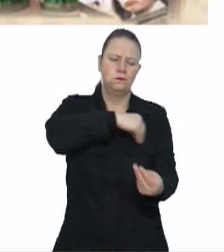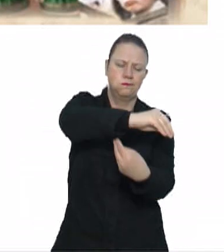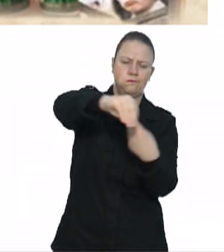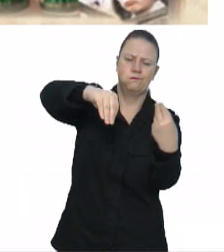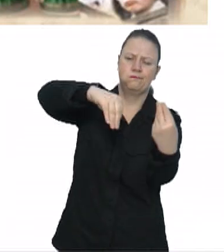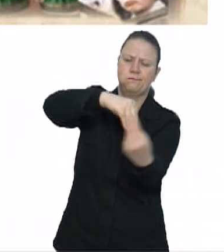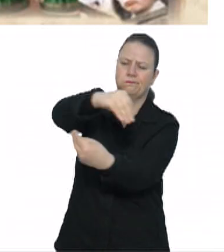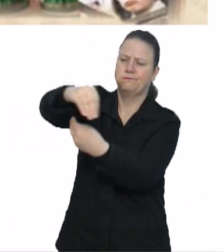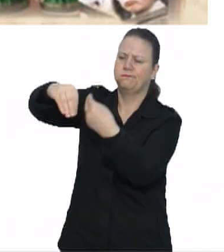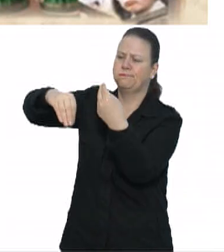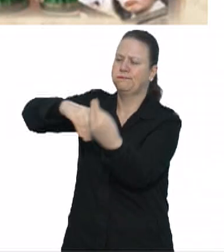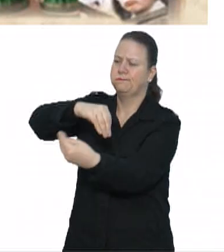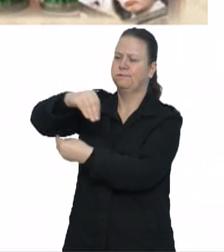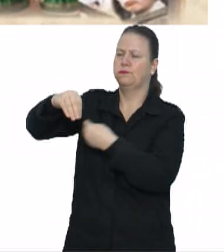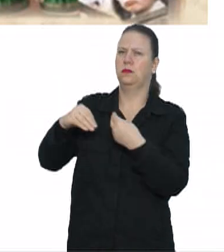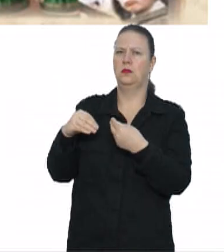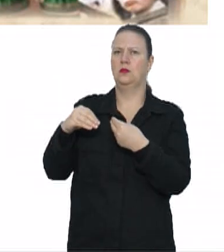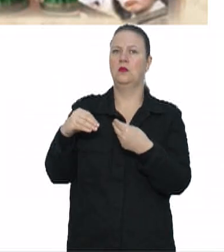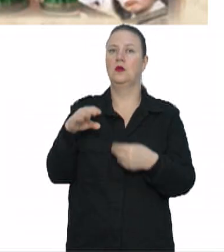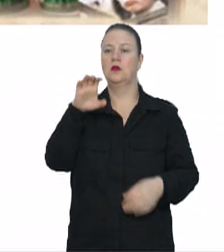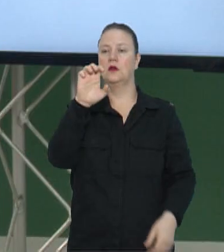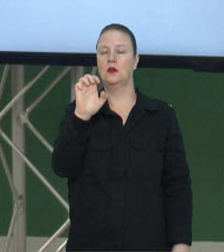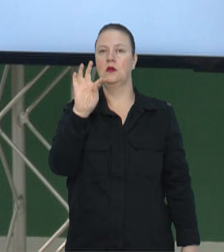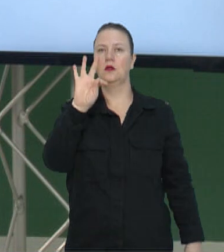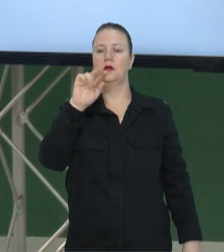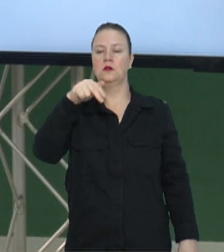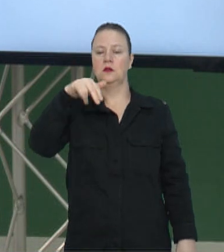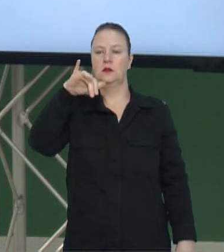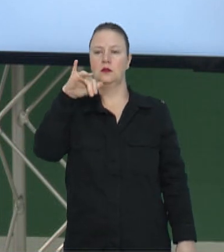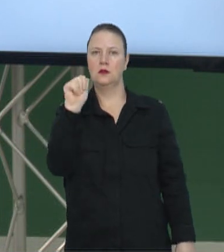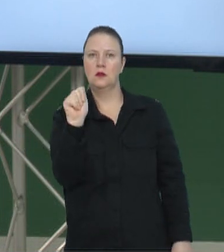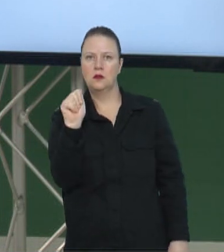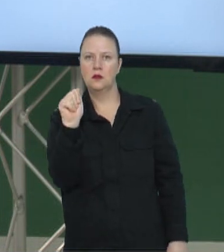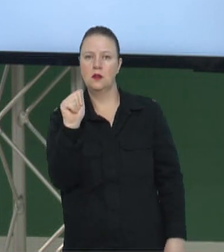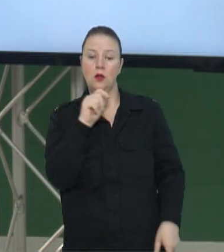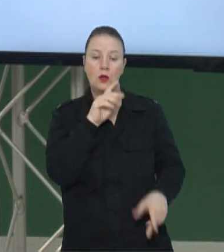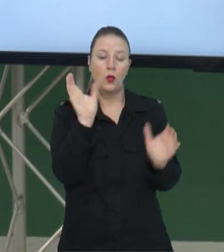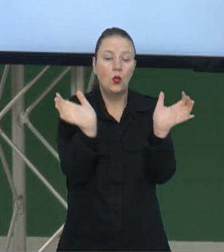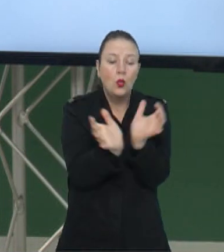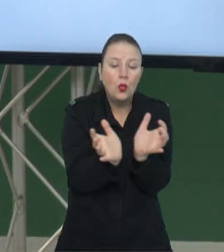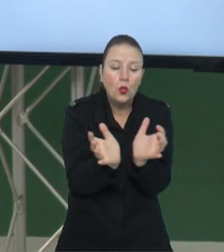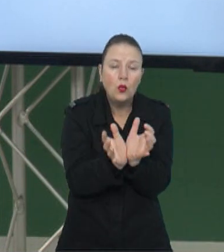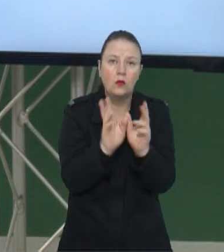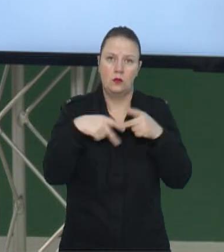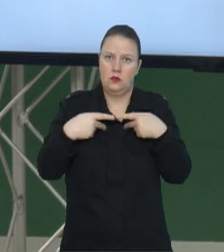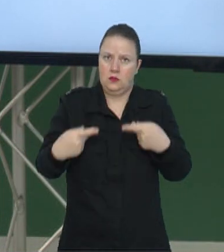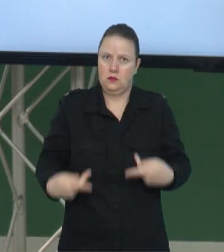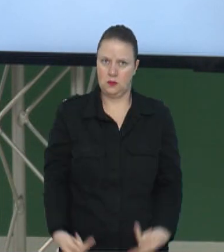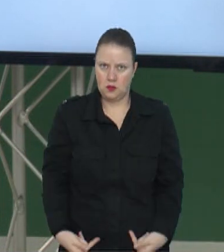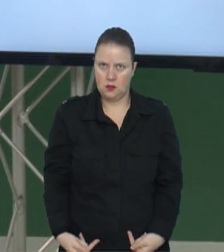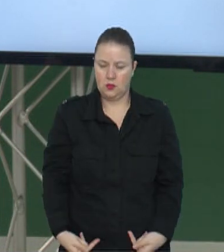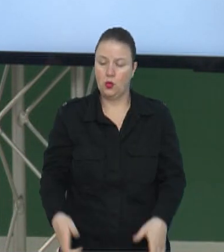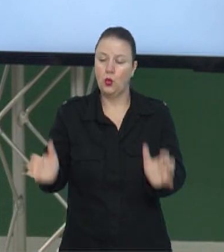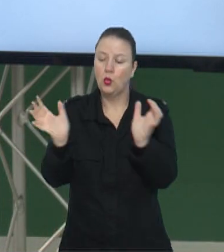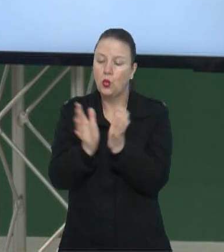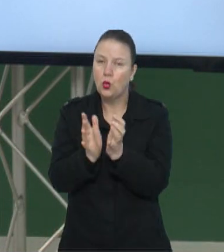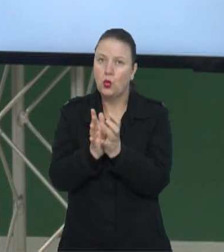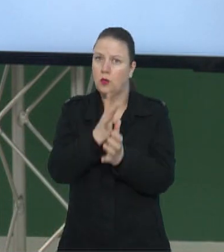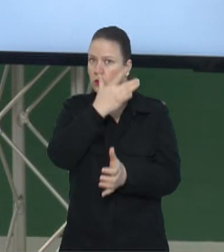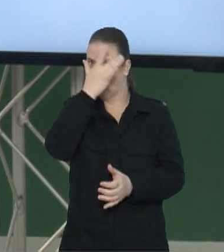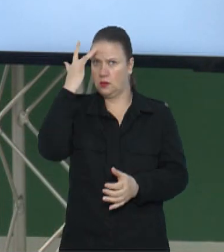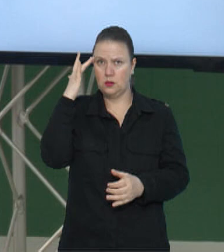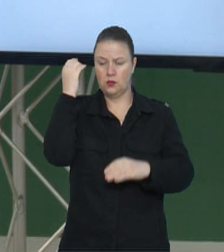E o que é uma etnia? É um grupo humano, um grupo de pessoas que tem características comuns.